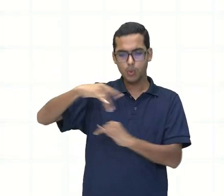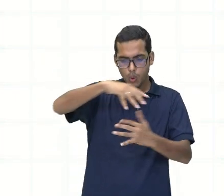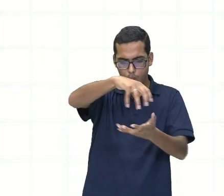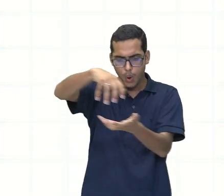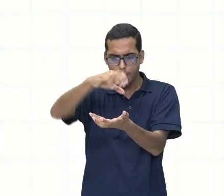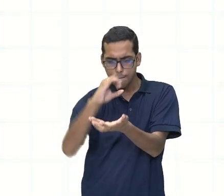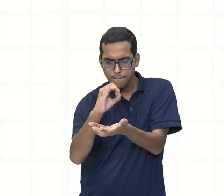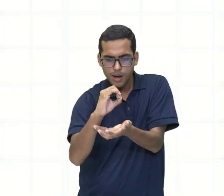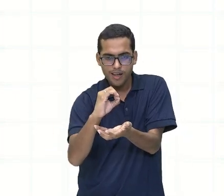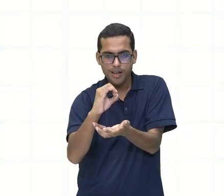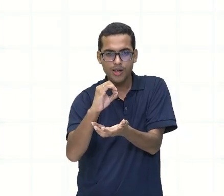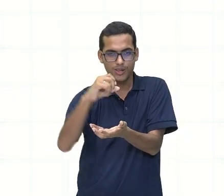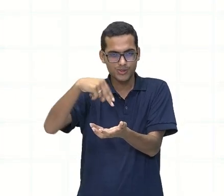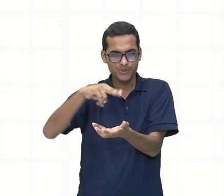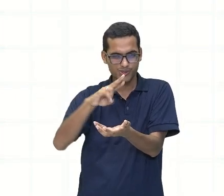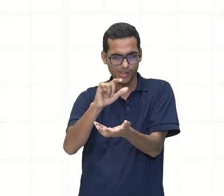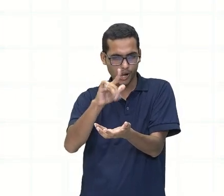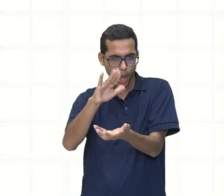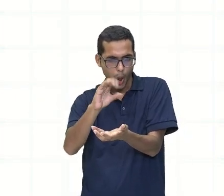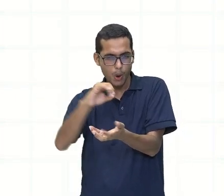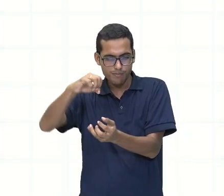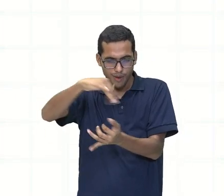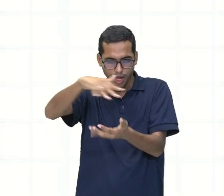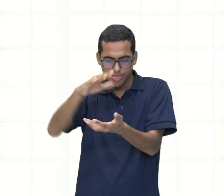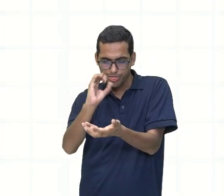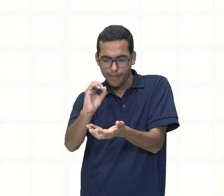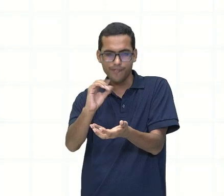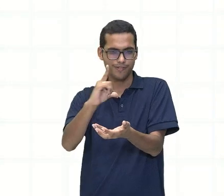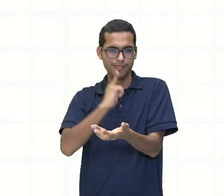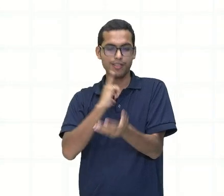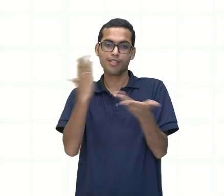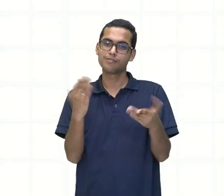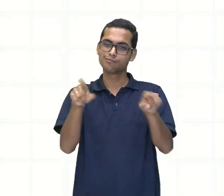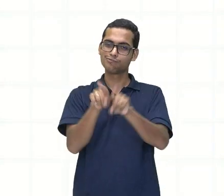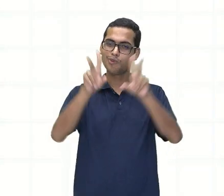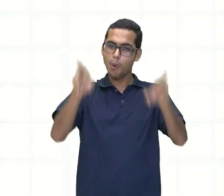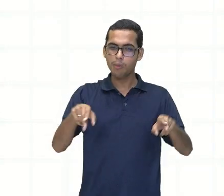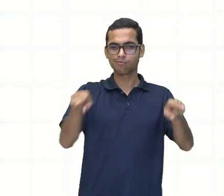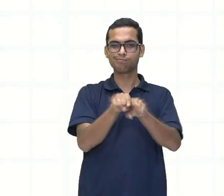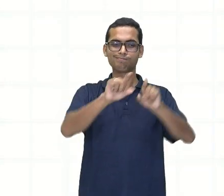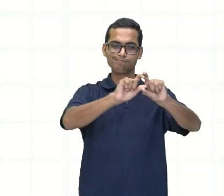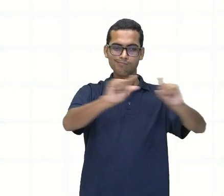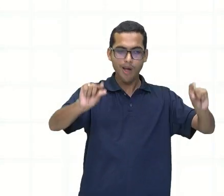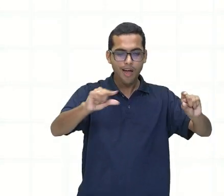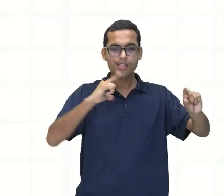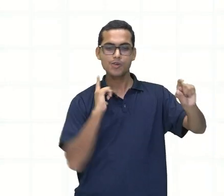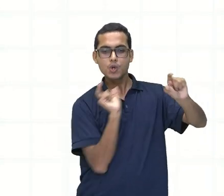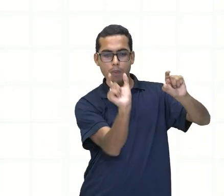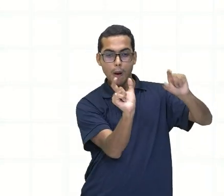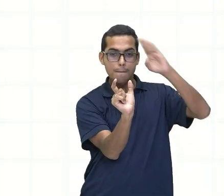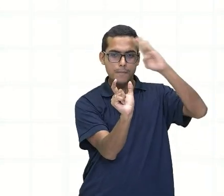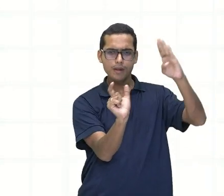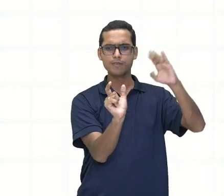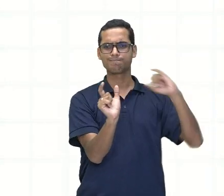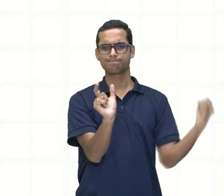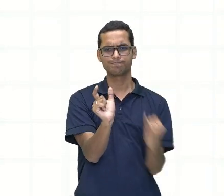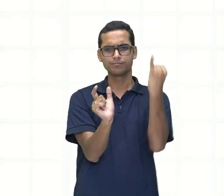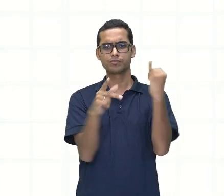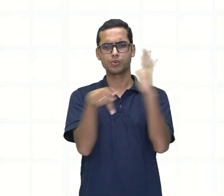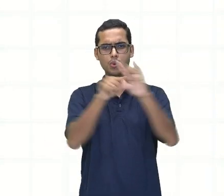né? Então, nós chegamos ali no centro da Terra, da parte mais importante,